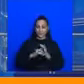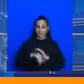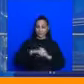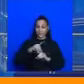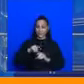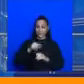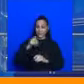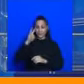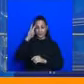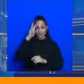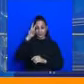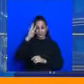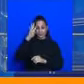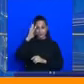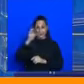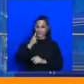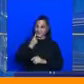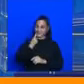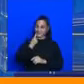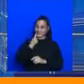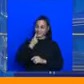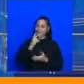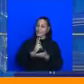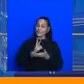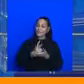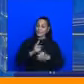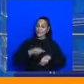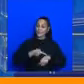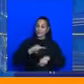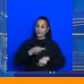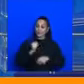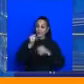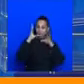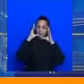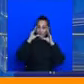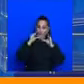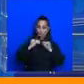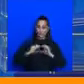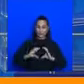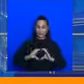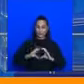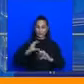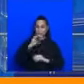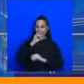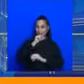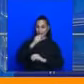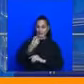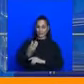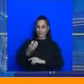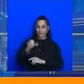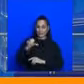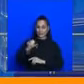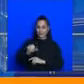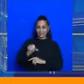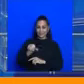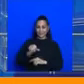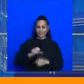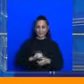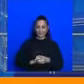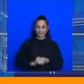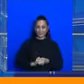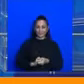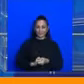Lotomania com sorteios às segundas, quartas e sextas, sempre a partir das 8 da noite. Bola laranja, 49. Laranja